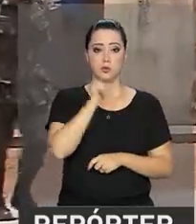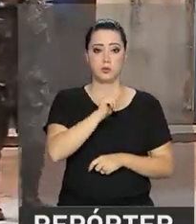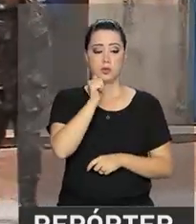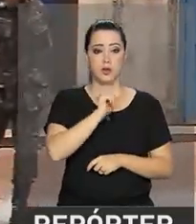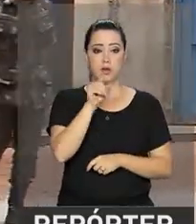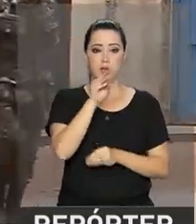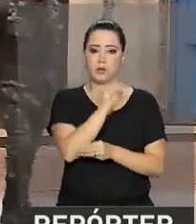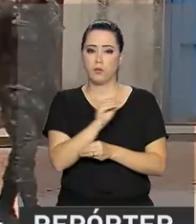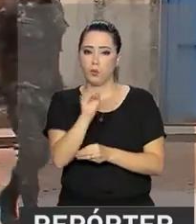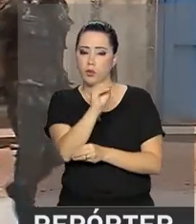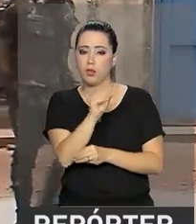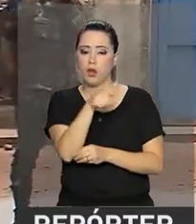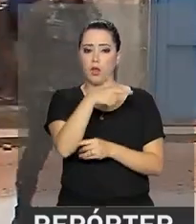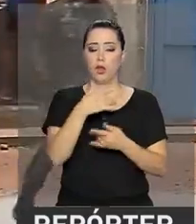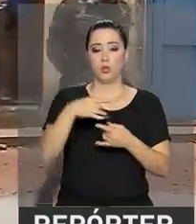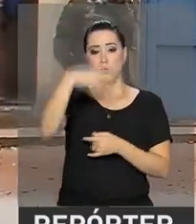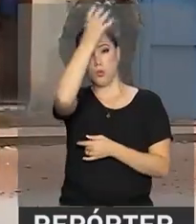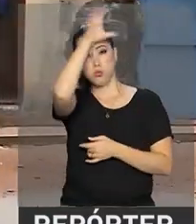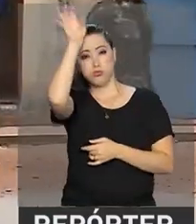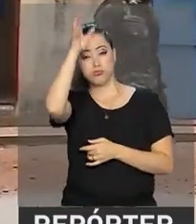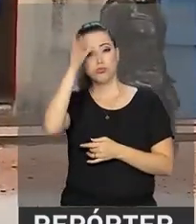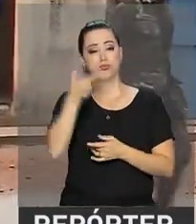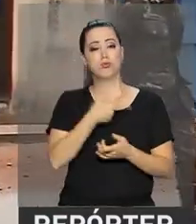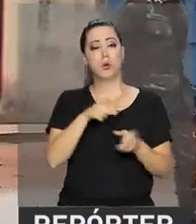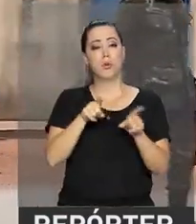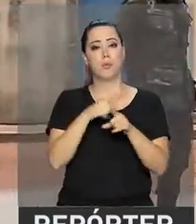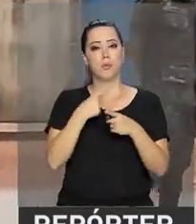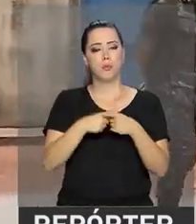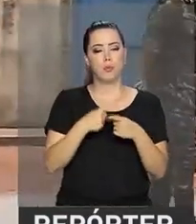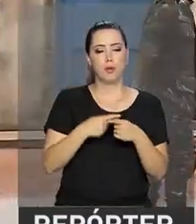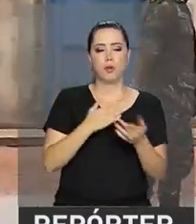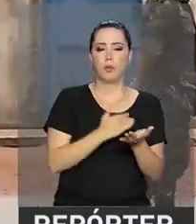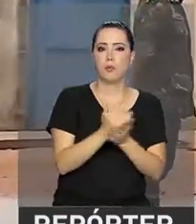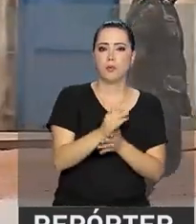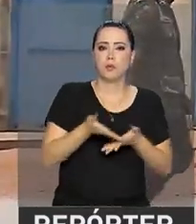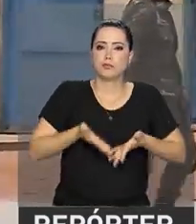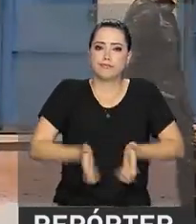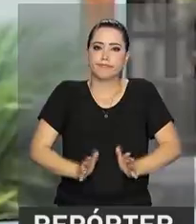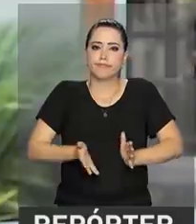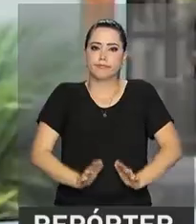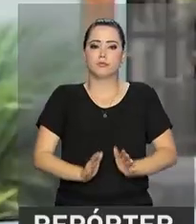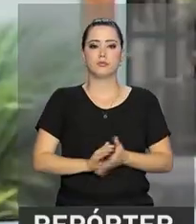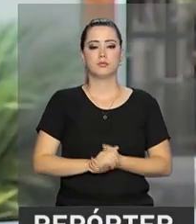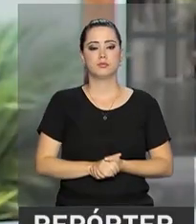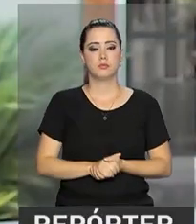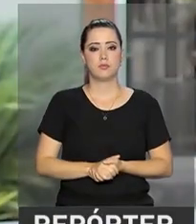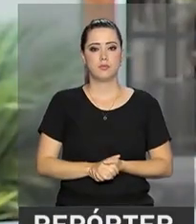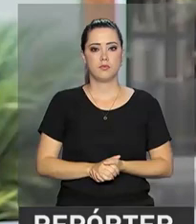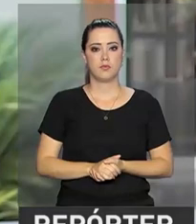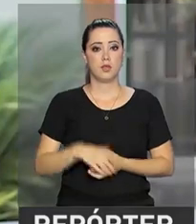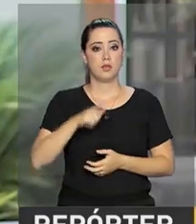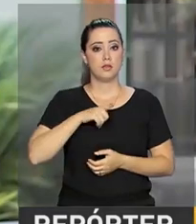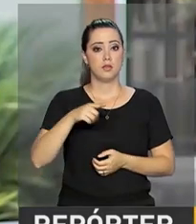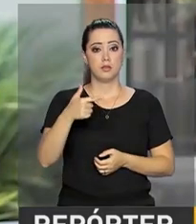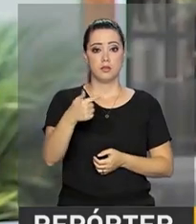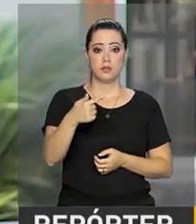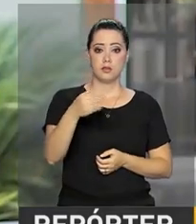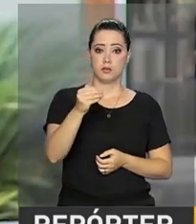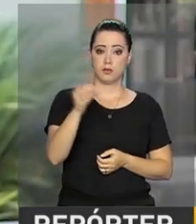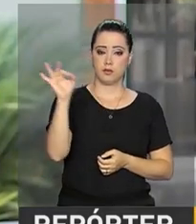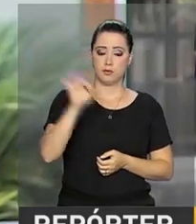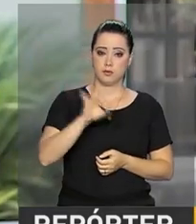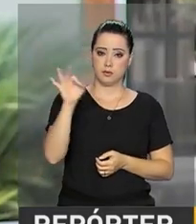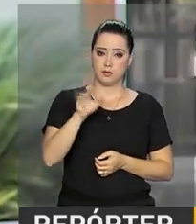estava sendo socorrida pelo corpo de bombeiros, pois havia entrado em trabalho de parto. Cerca de 70%